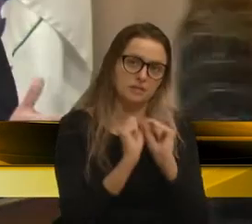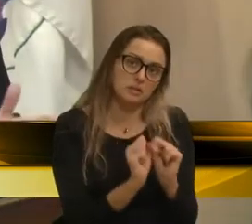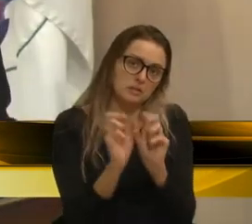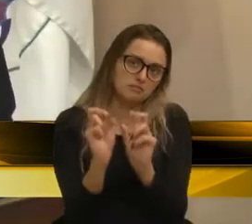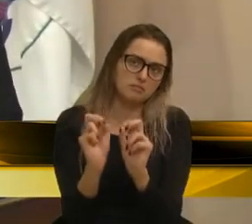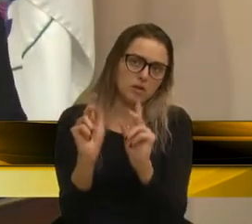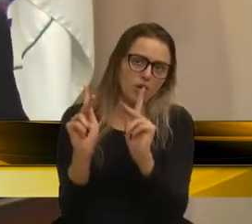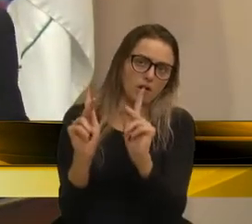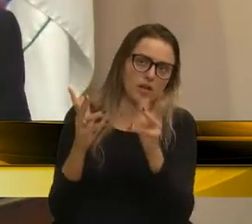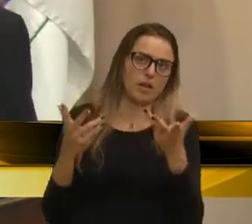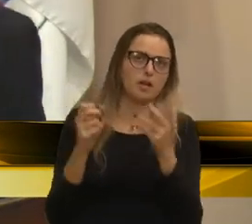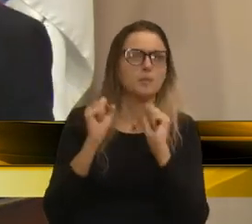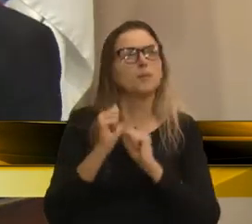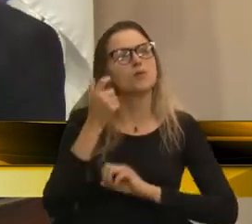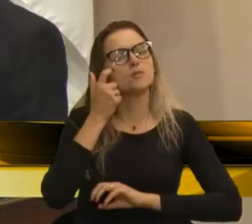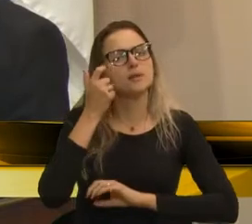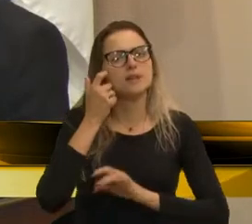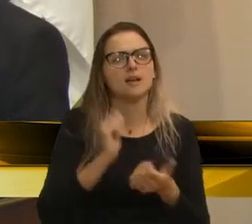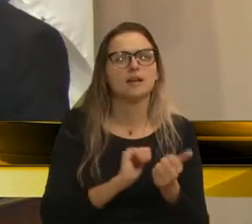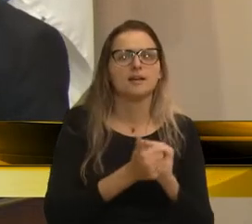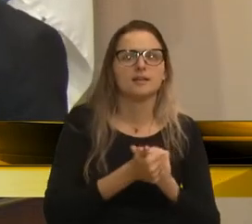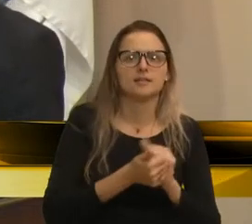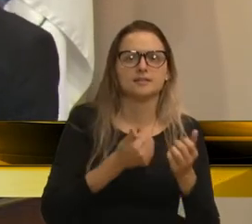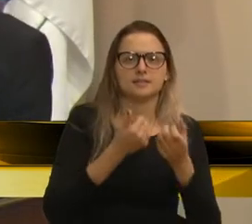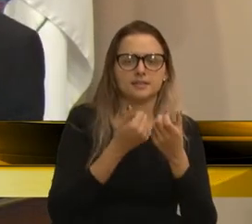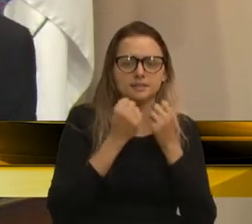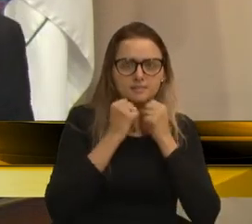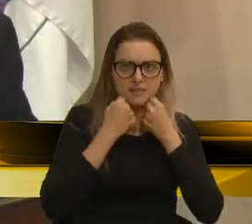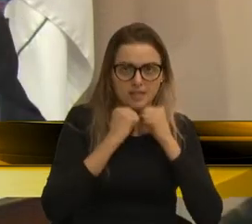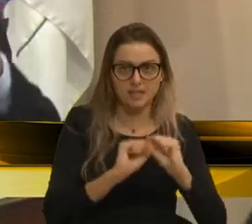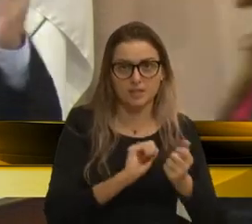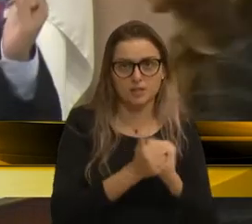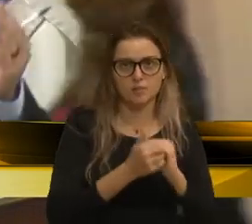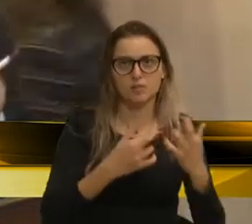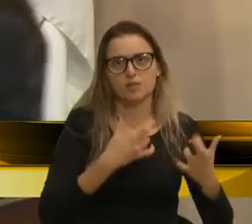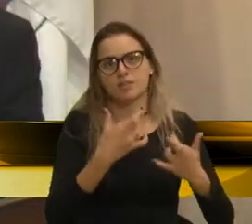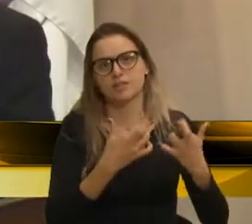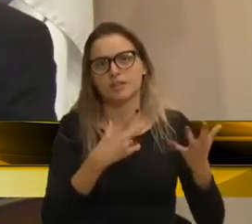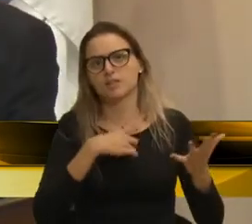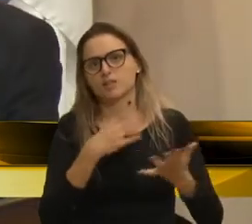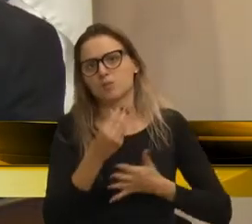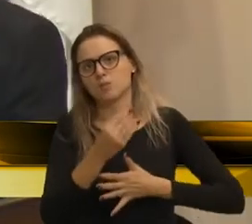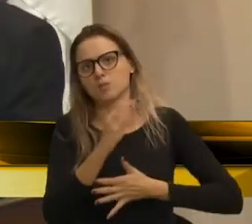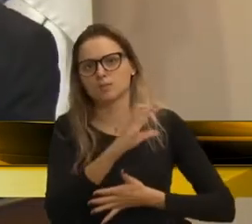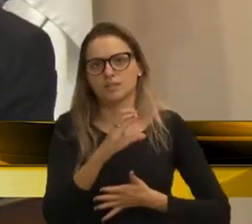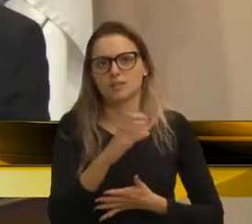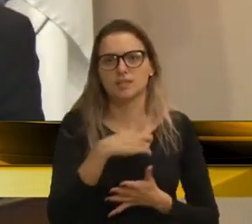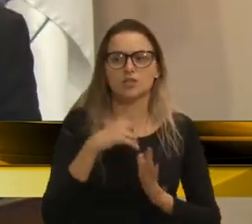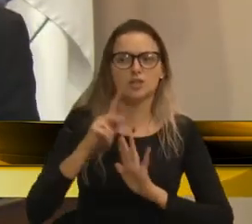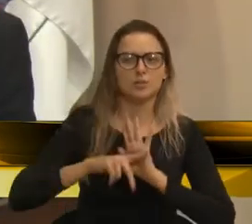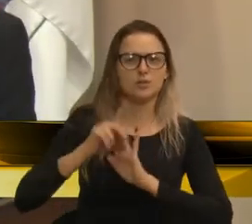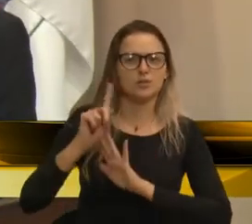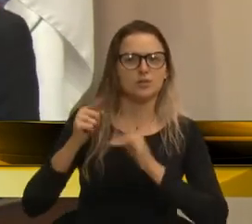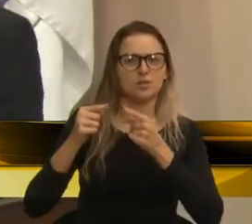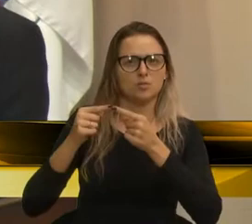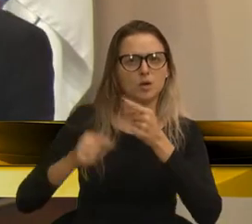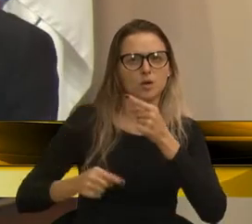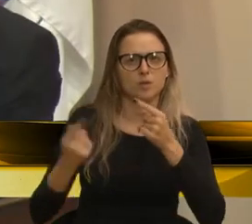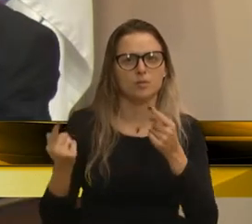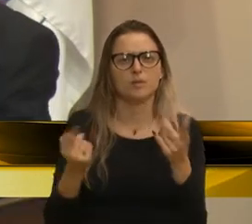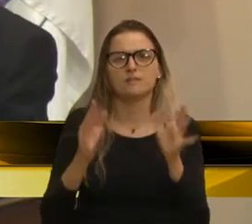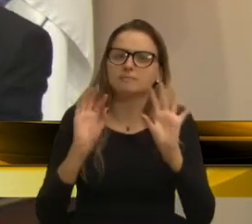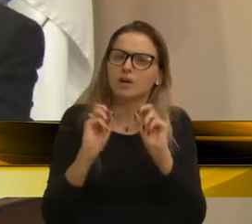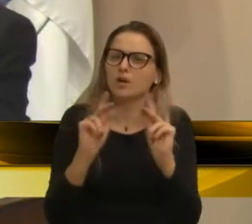bom, a Secretaria de Esporte e Lazer tinha alguns exageros, tinha CCs demais, tinha um ou outro projeto que não combina com o que esse governo...